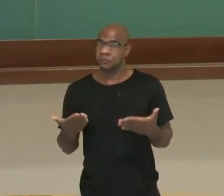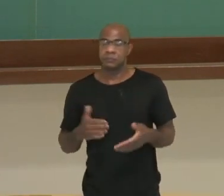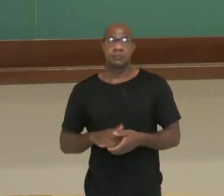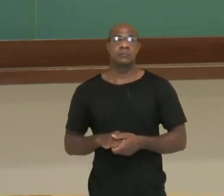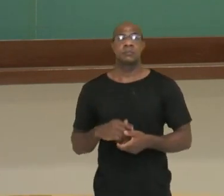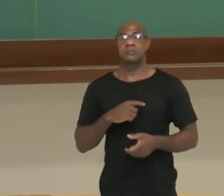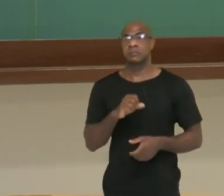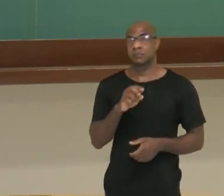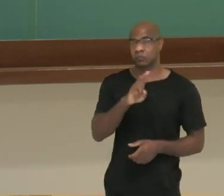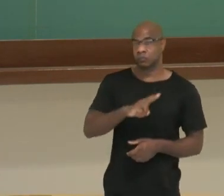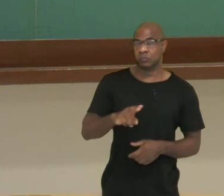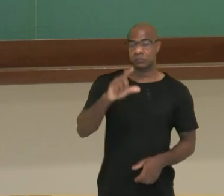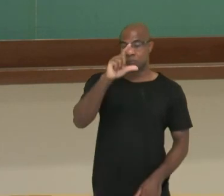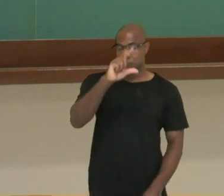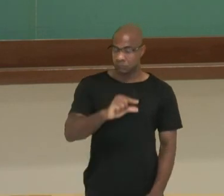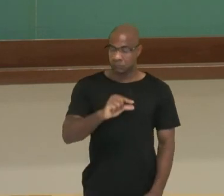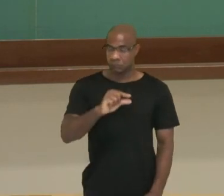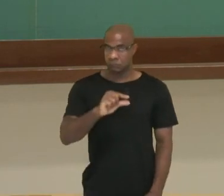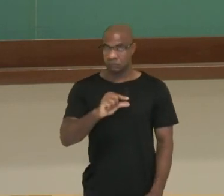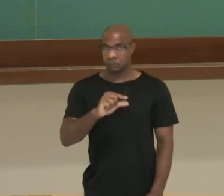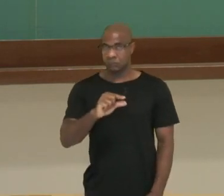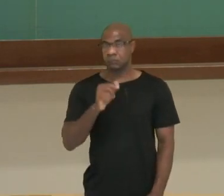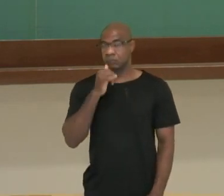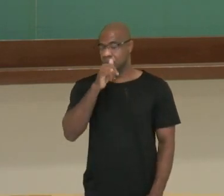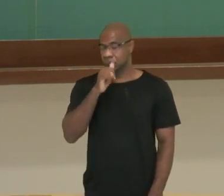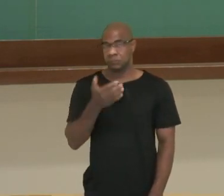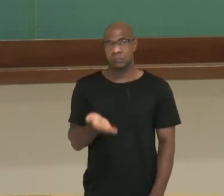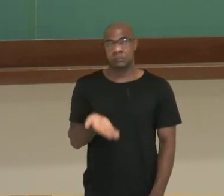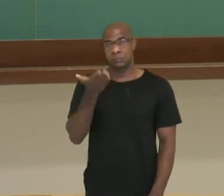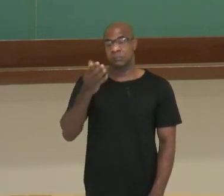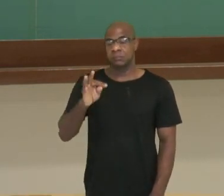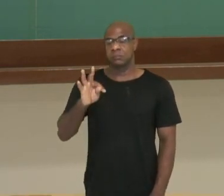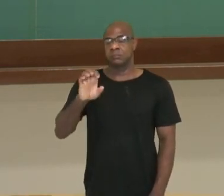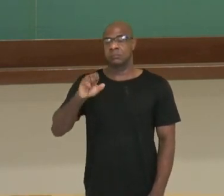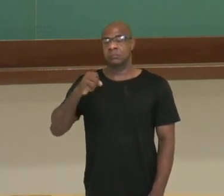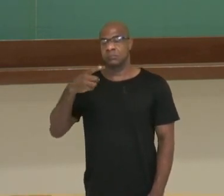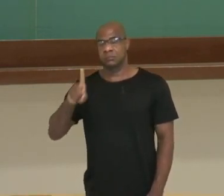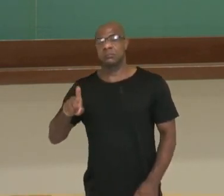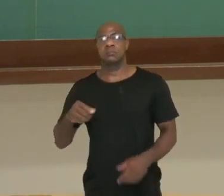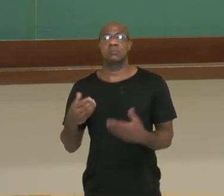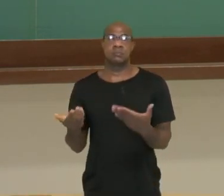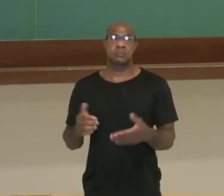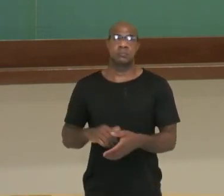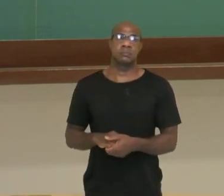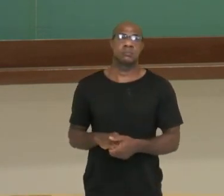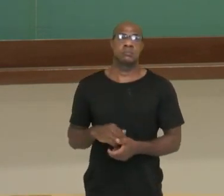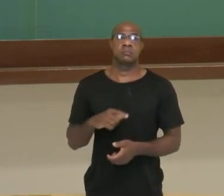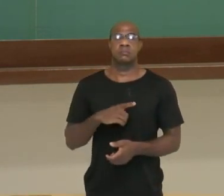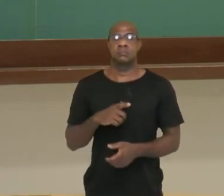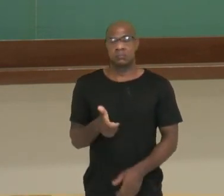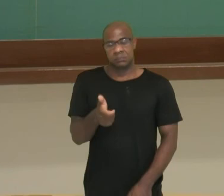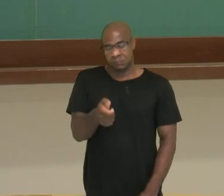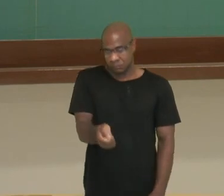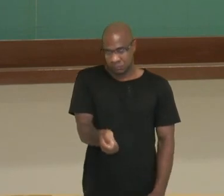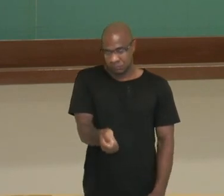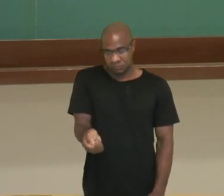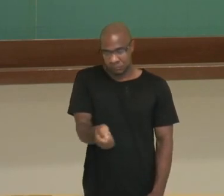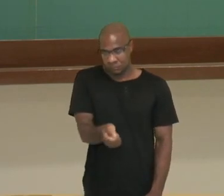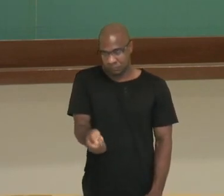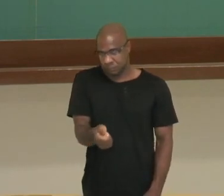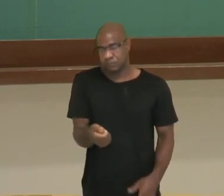baixa corrente, mas alta tensão, tá? Então, normalmente, aí, uma lanterna,